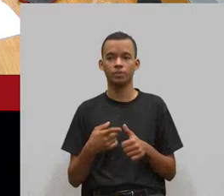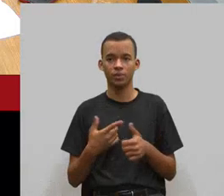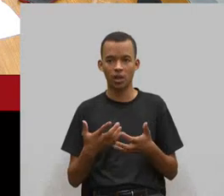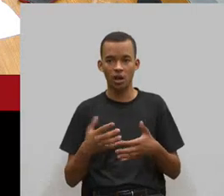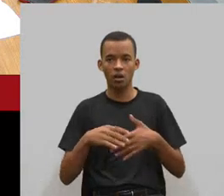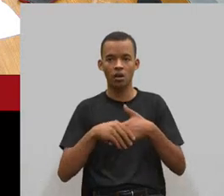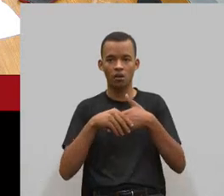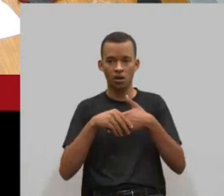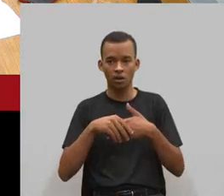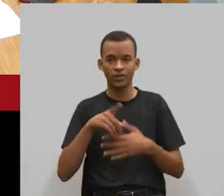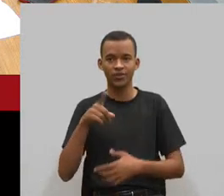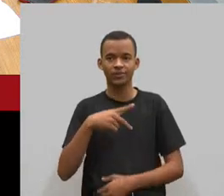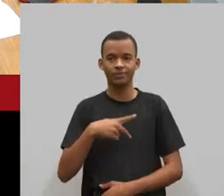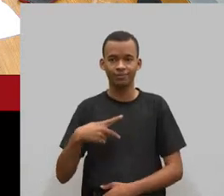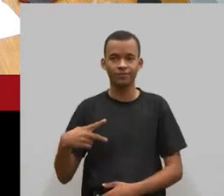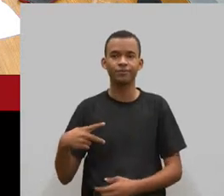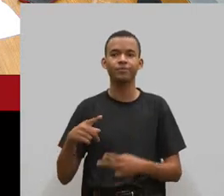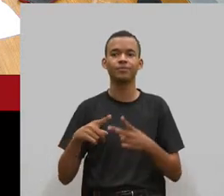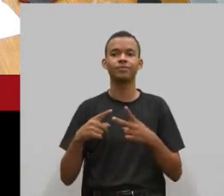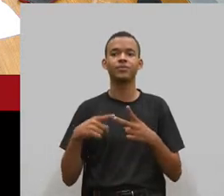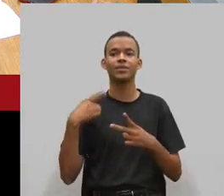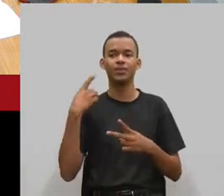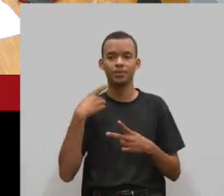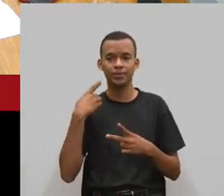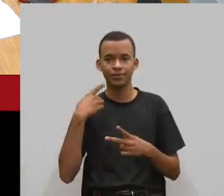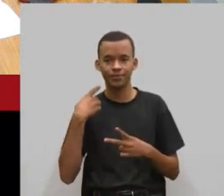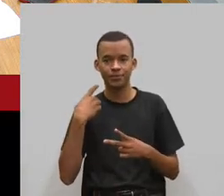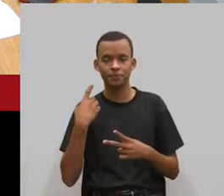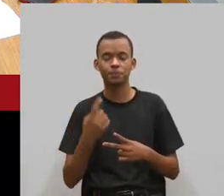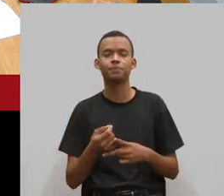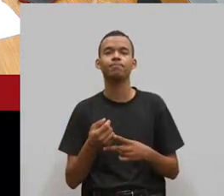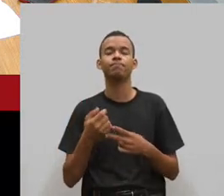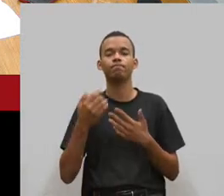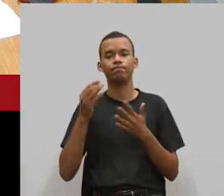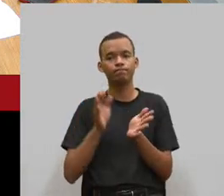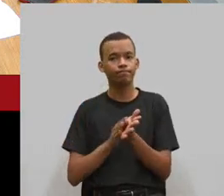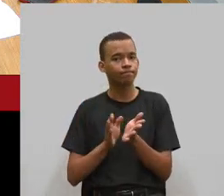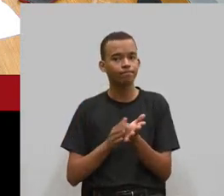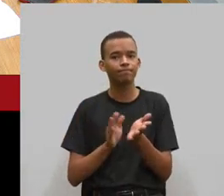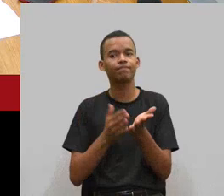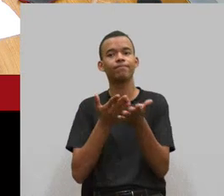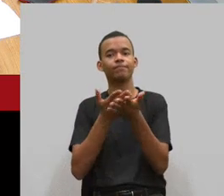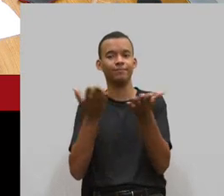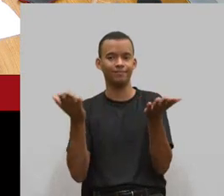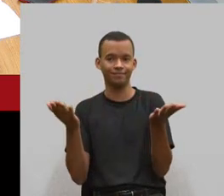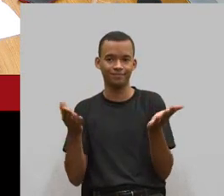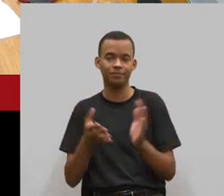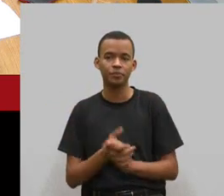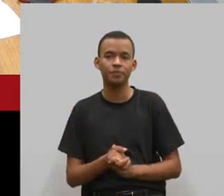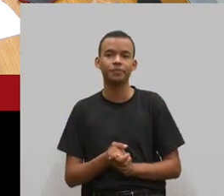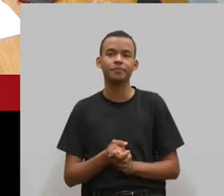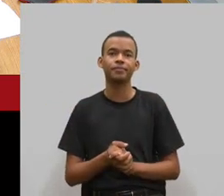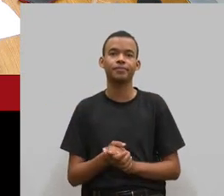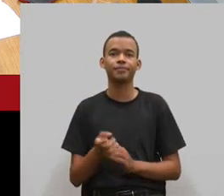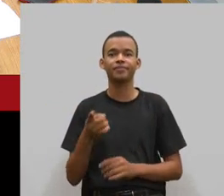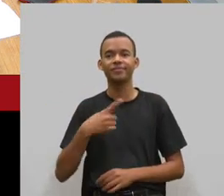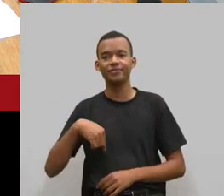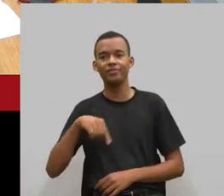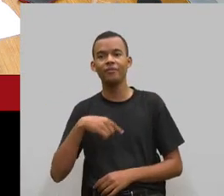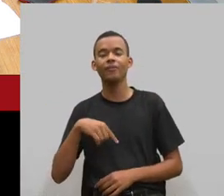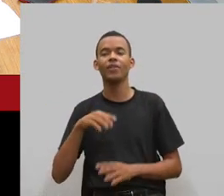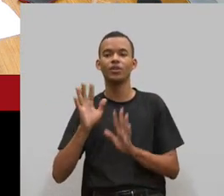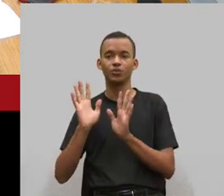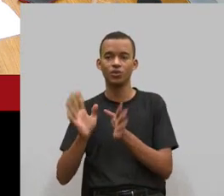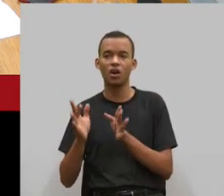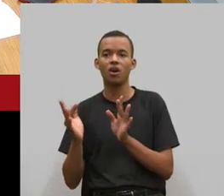anara Parabéns a vocês a gente não esperava e a gente marcou depois que o